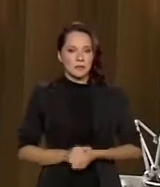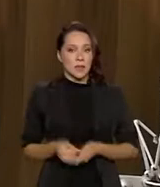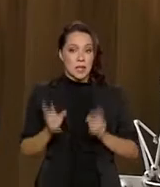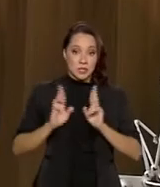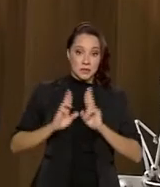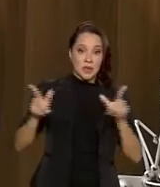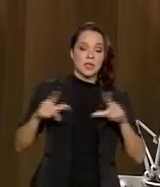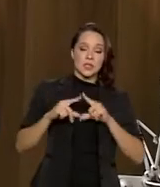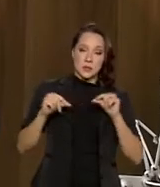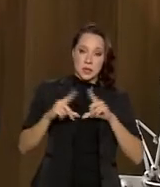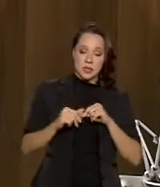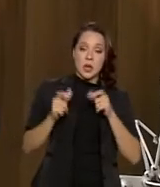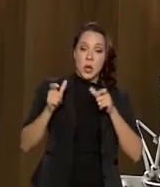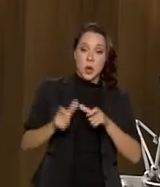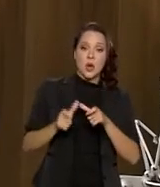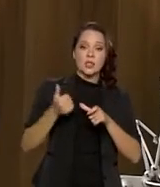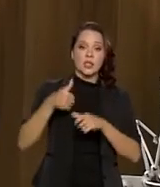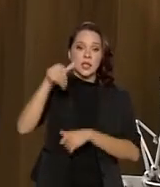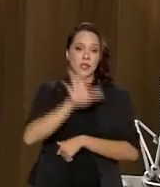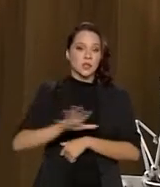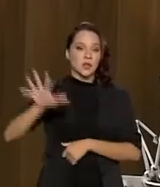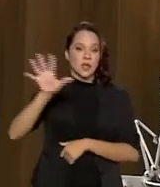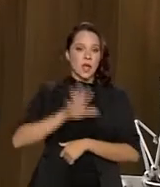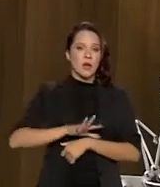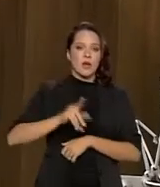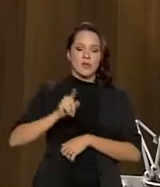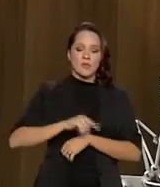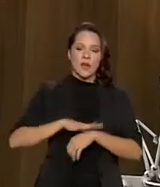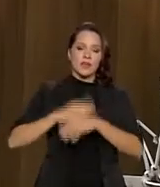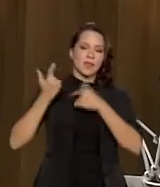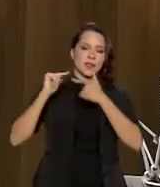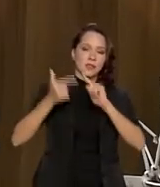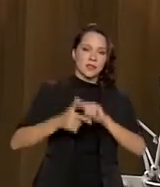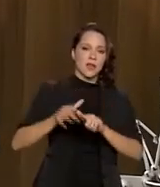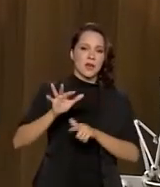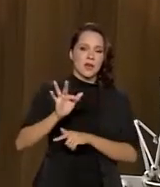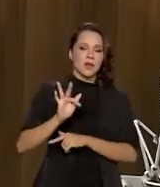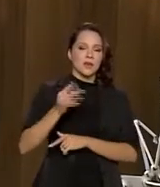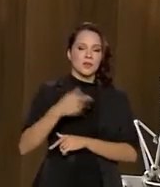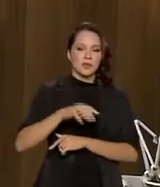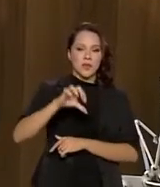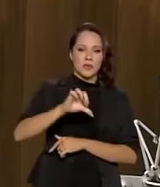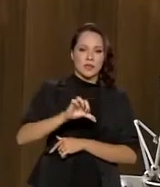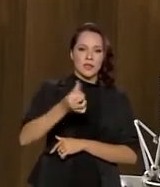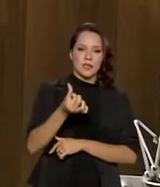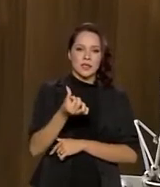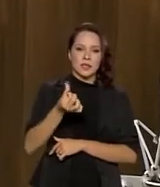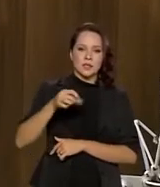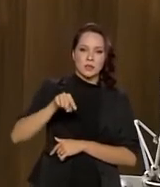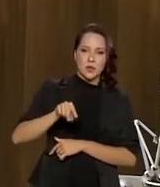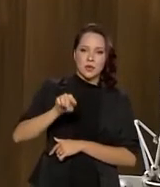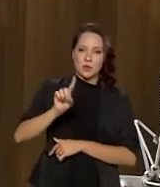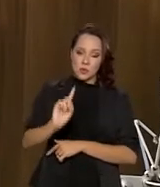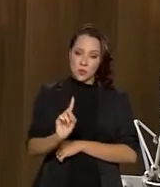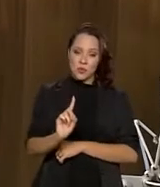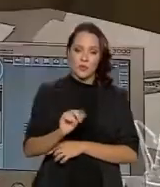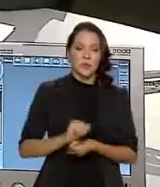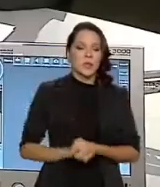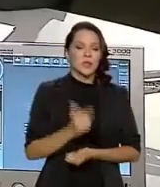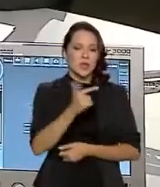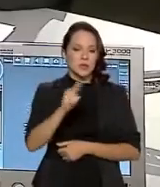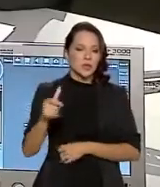Diferentemente de Brasília onde o sinal da Nacional FM vai ao ar na tradicional frequência dos 96.1 megahair